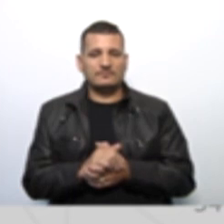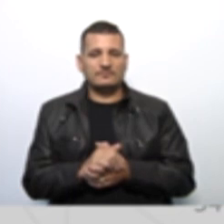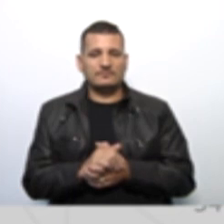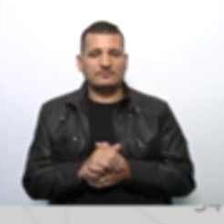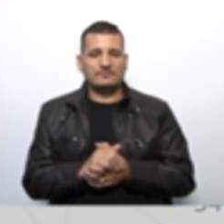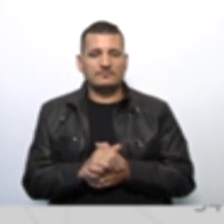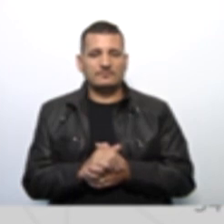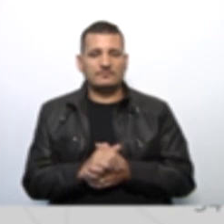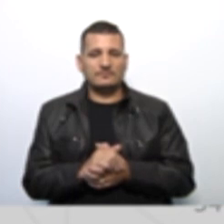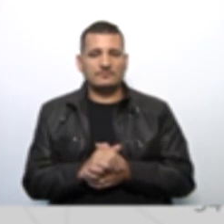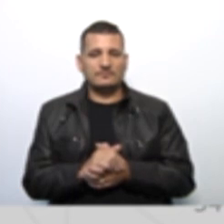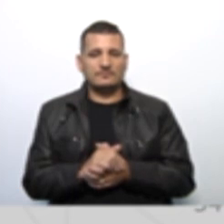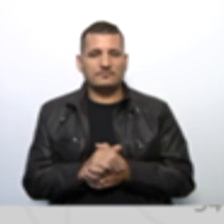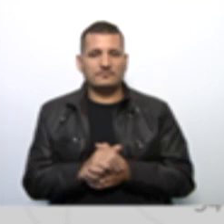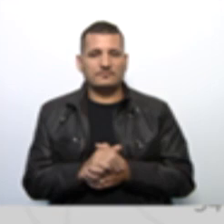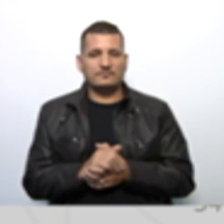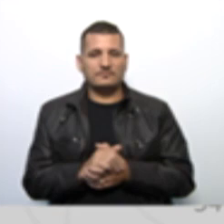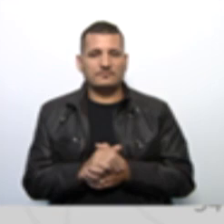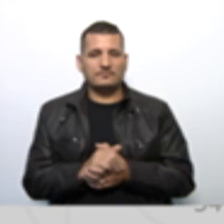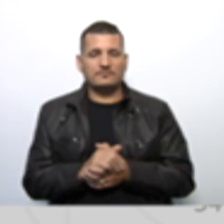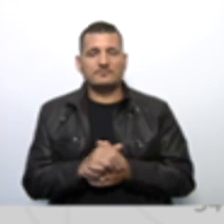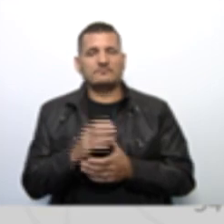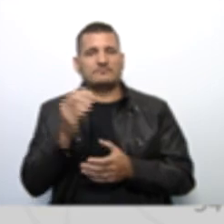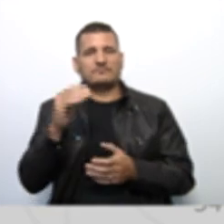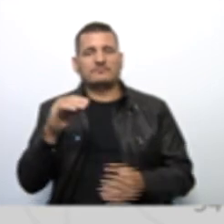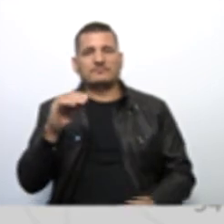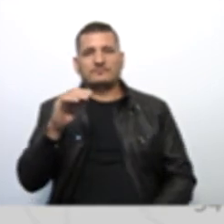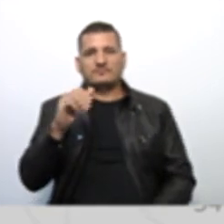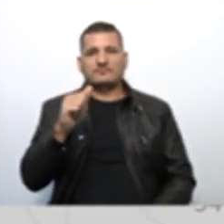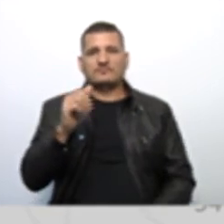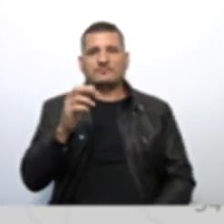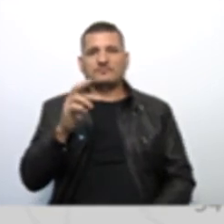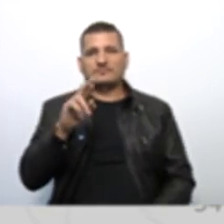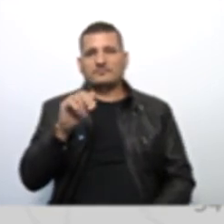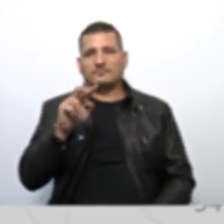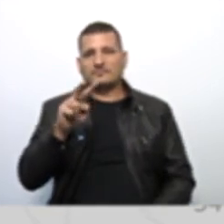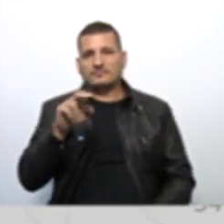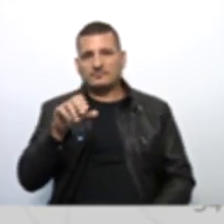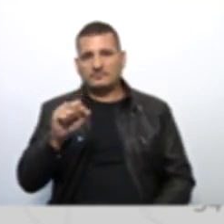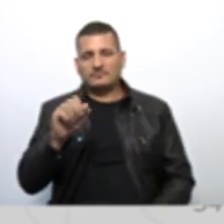no cantinho, através de um repetidor, e colocasse